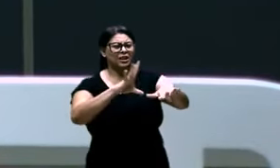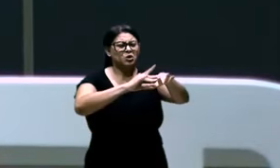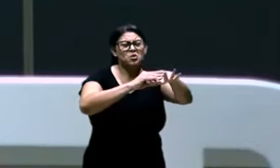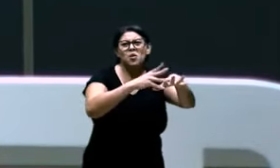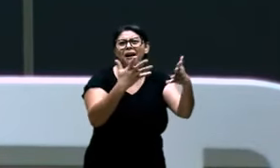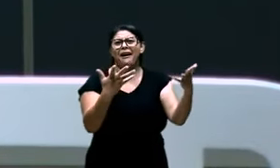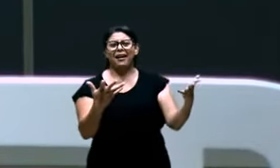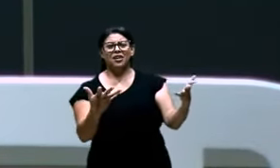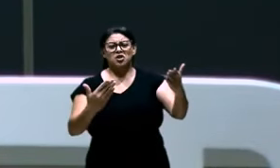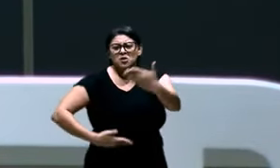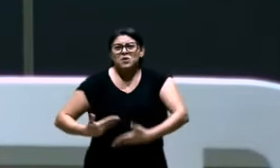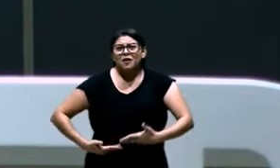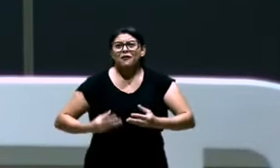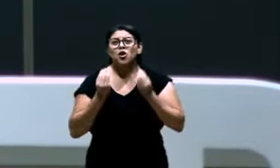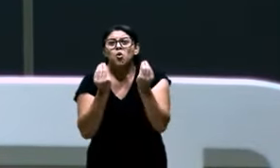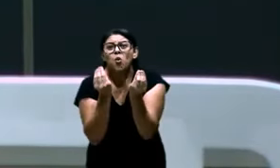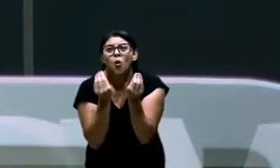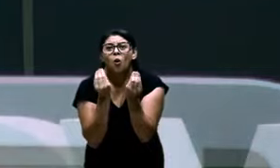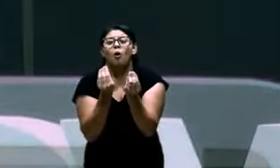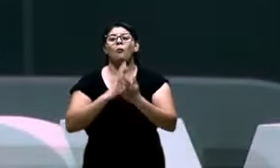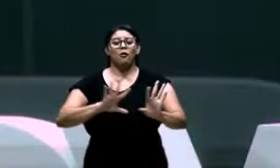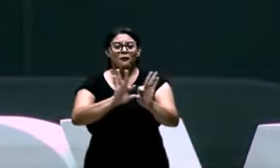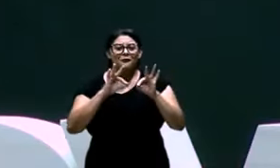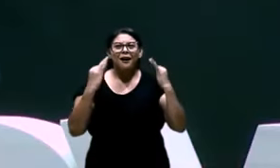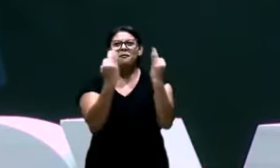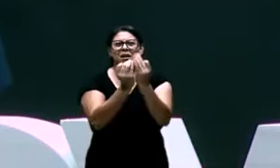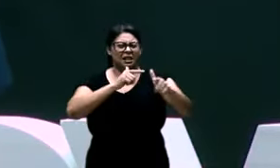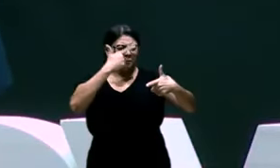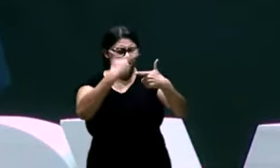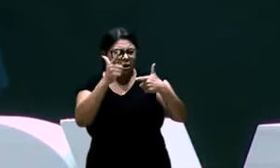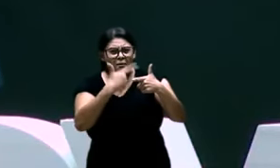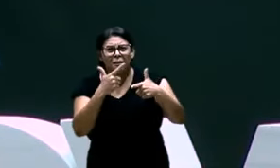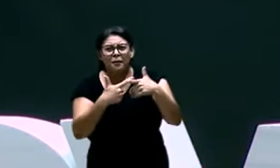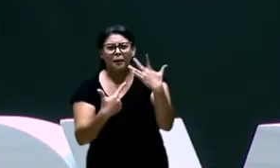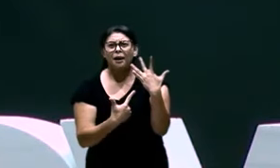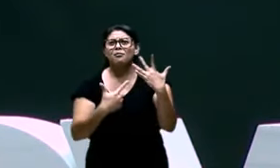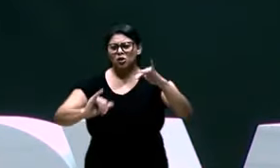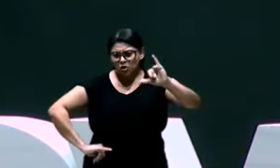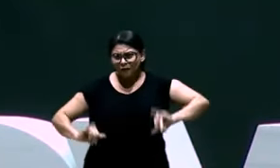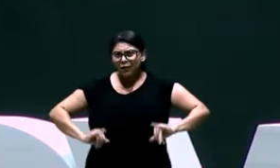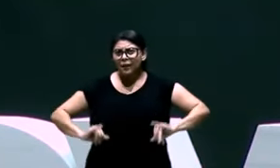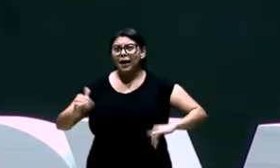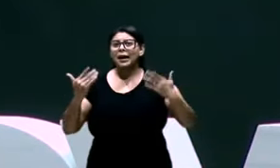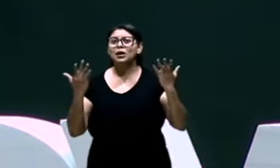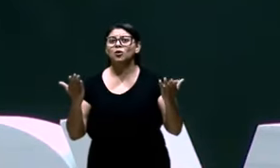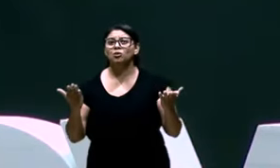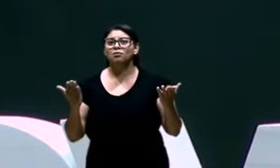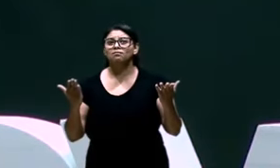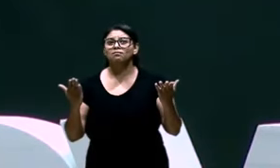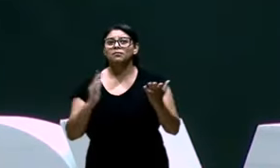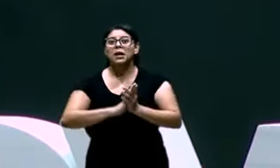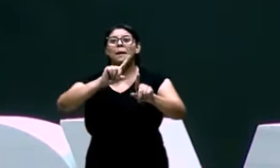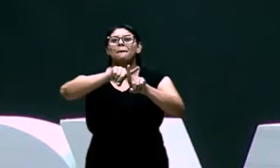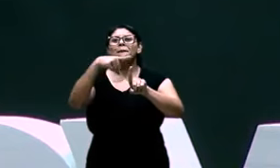de dentro, sabe o que eu quero lhe dizer? Enquanto você serve do lado de dentro, eu conheço um Deus, alguém disse eu creio, que